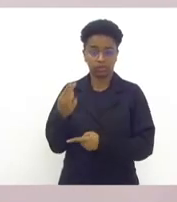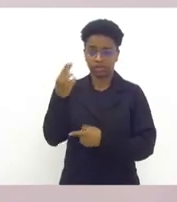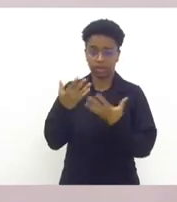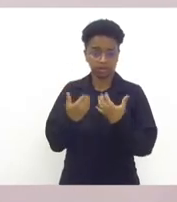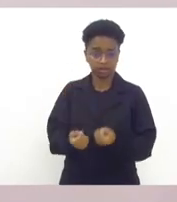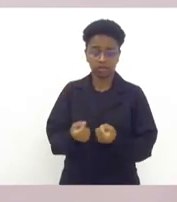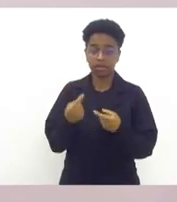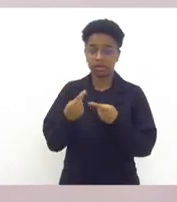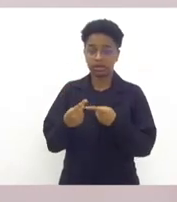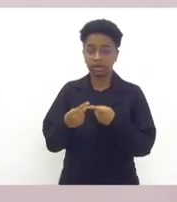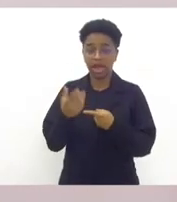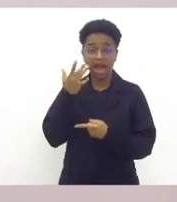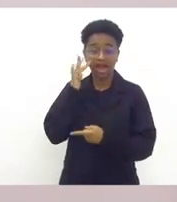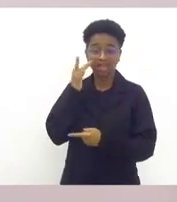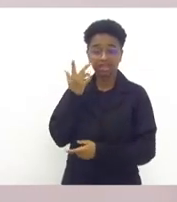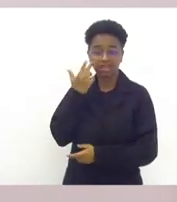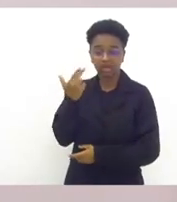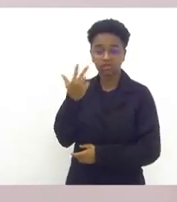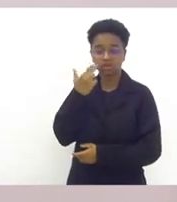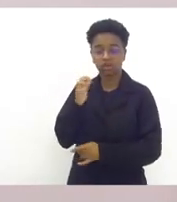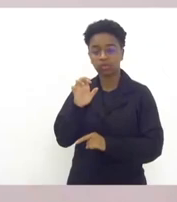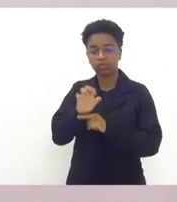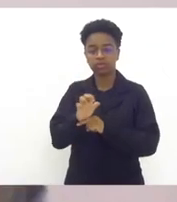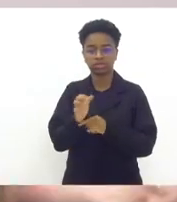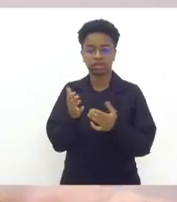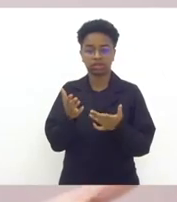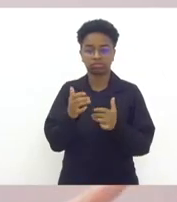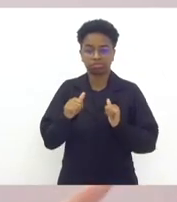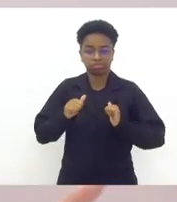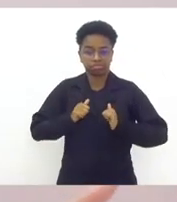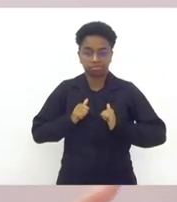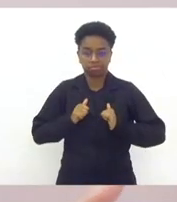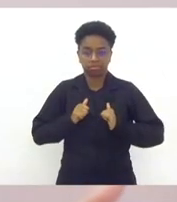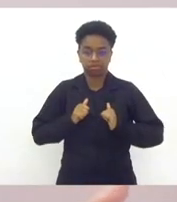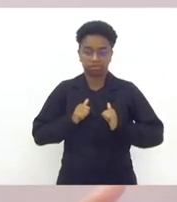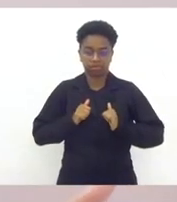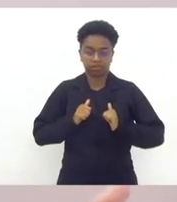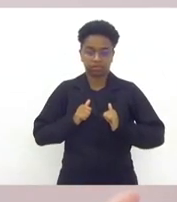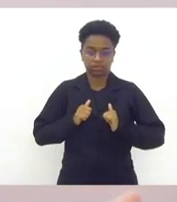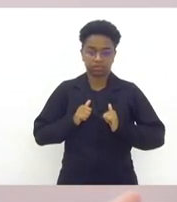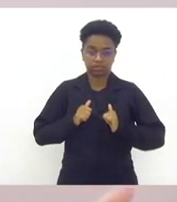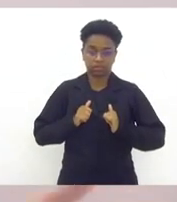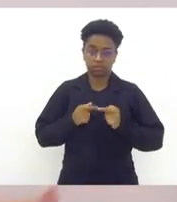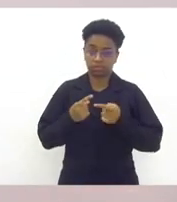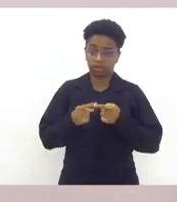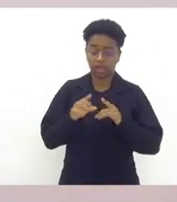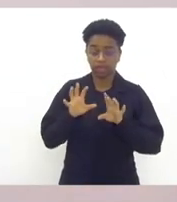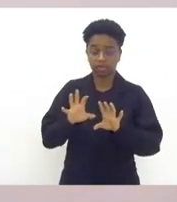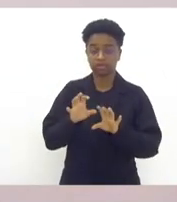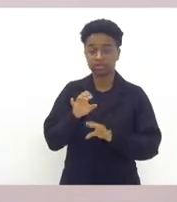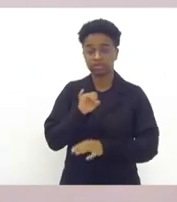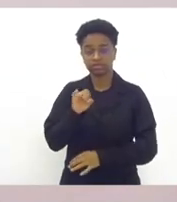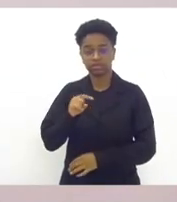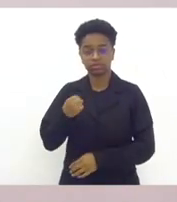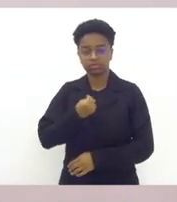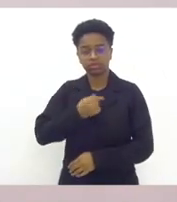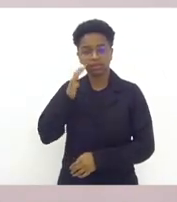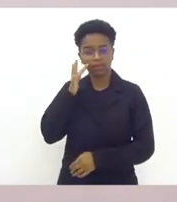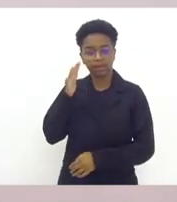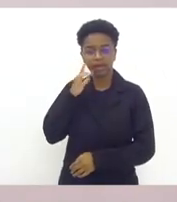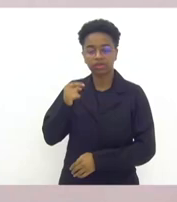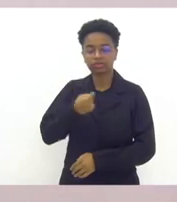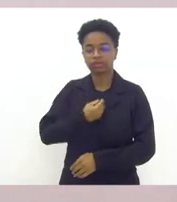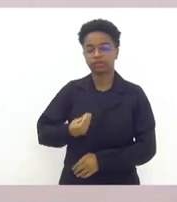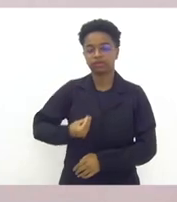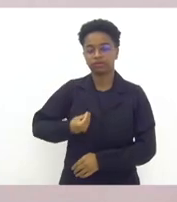gente ache natural que o Estado saia ileso. Porque é isso. Se a gente for pensar que a gente vive num